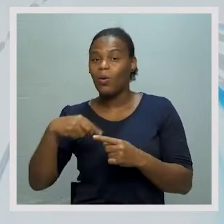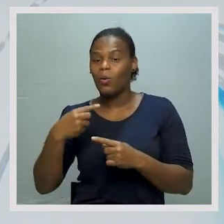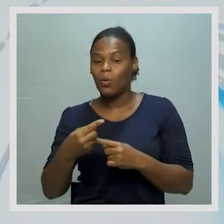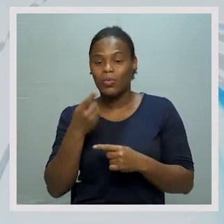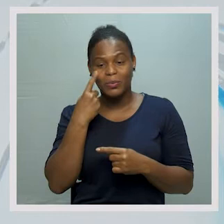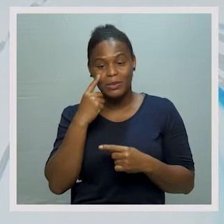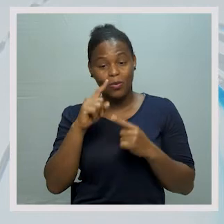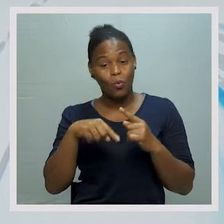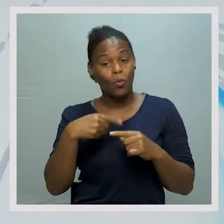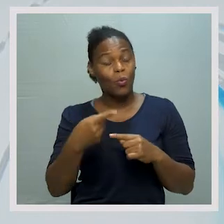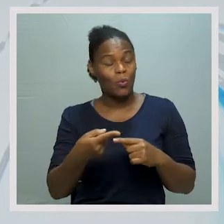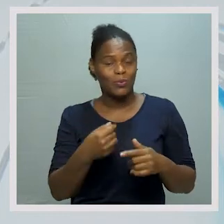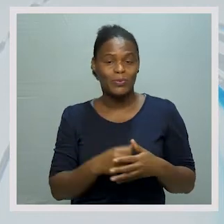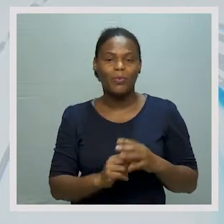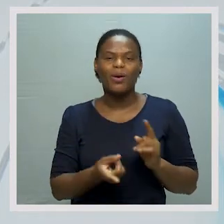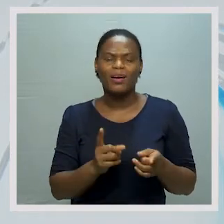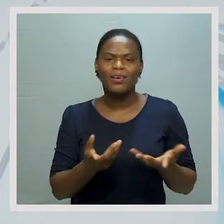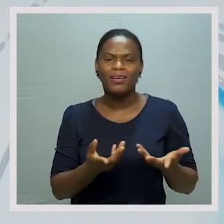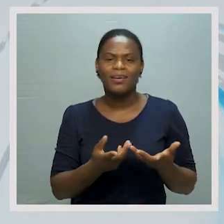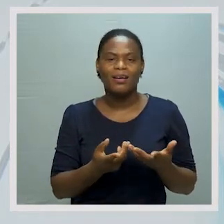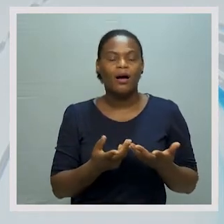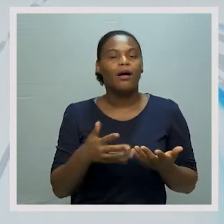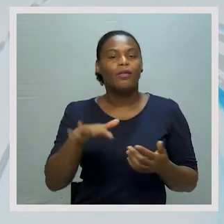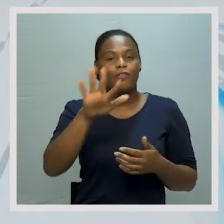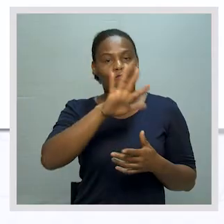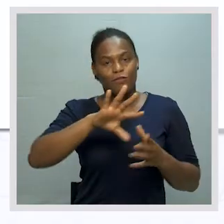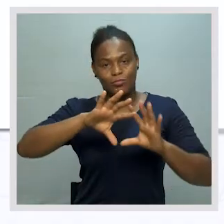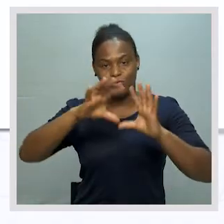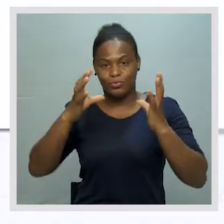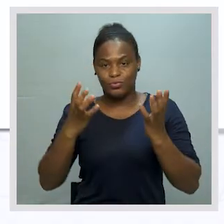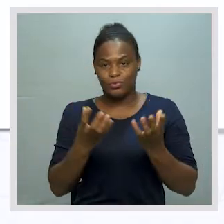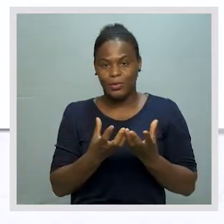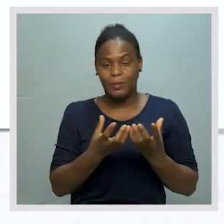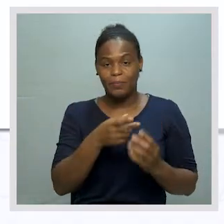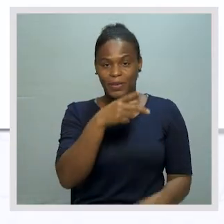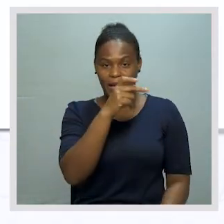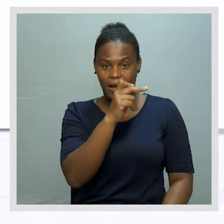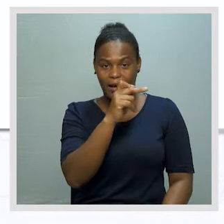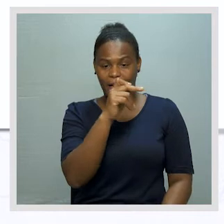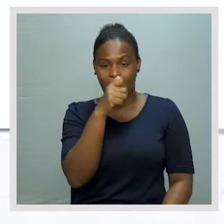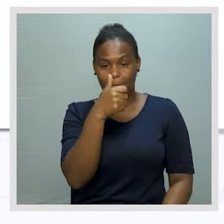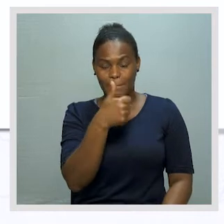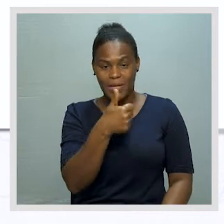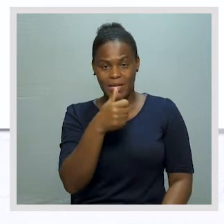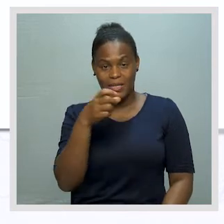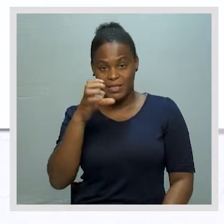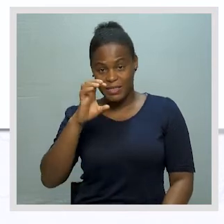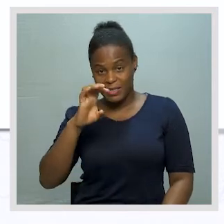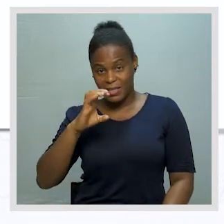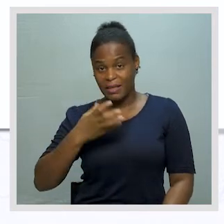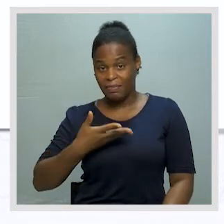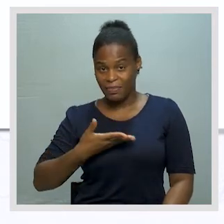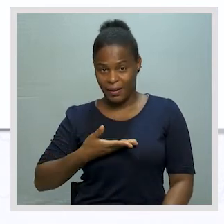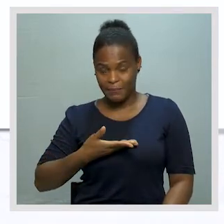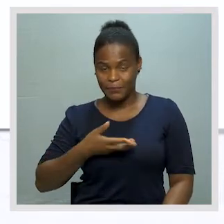outro conhecimento, ok? De um modo geral, o A, o B, o C e o D